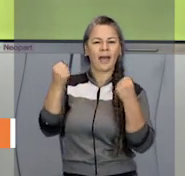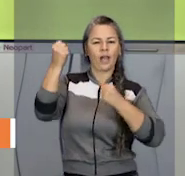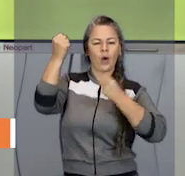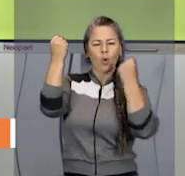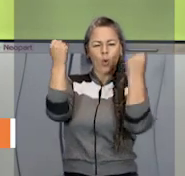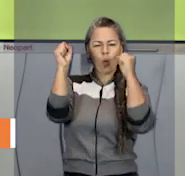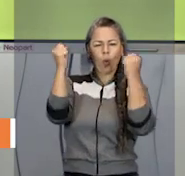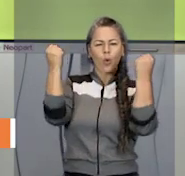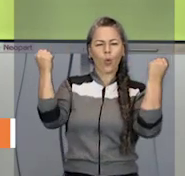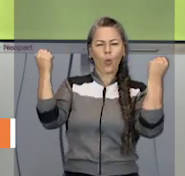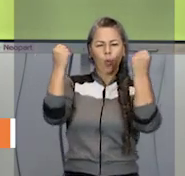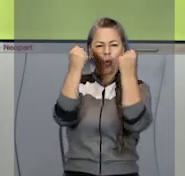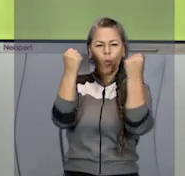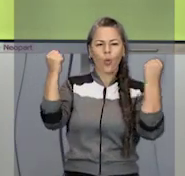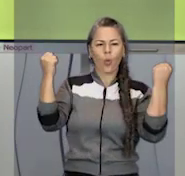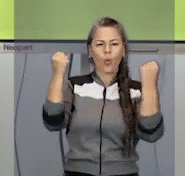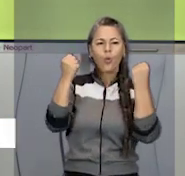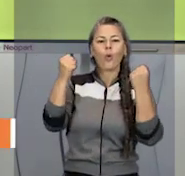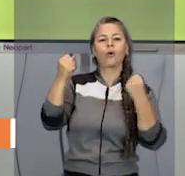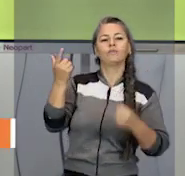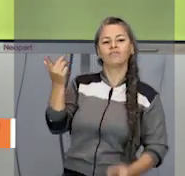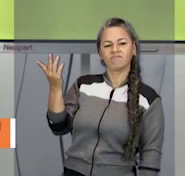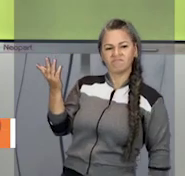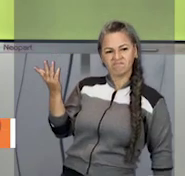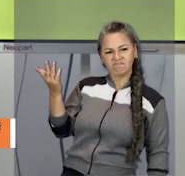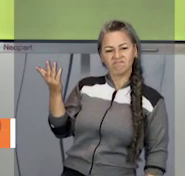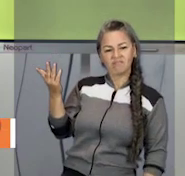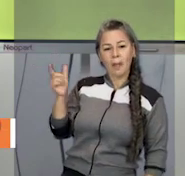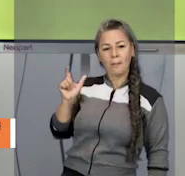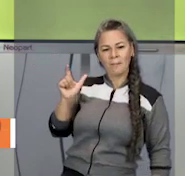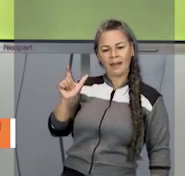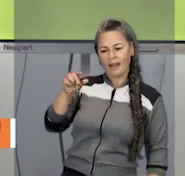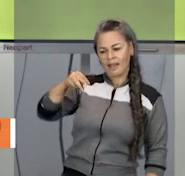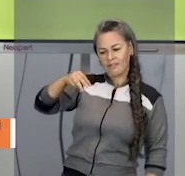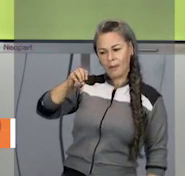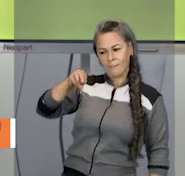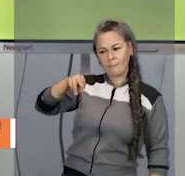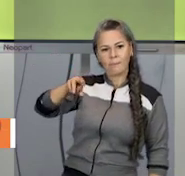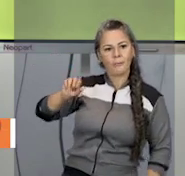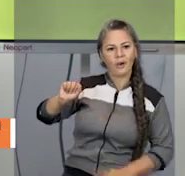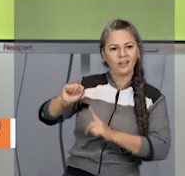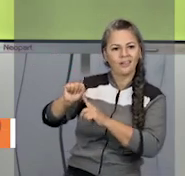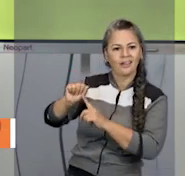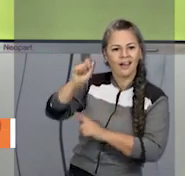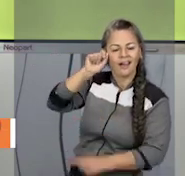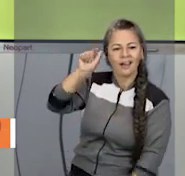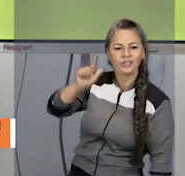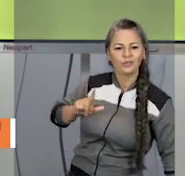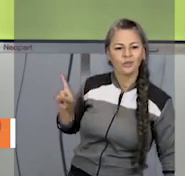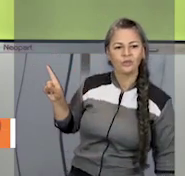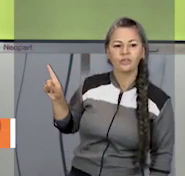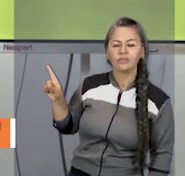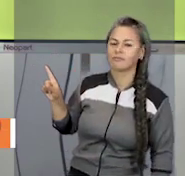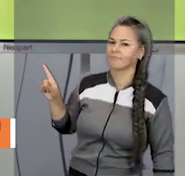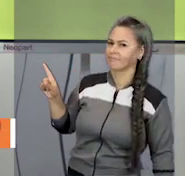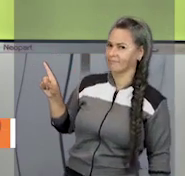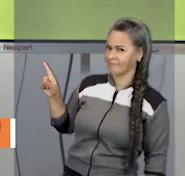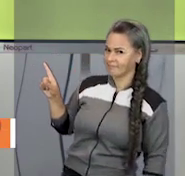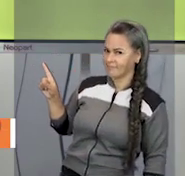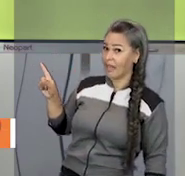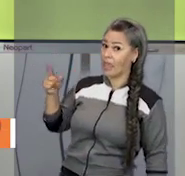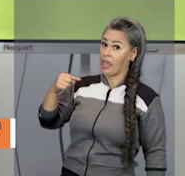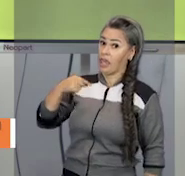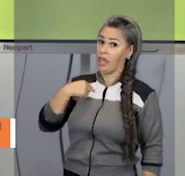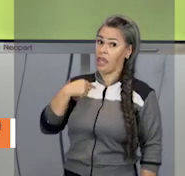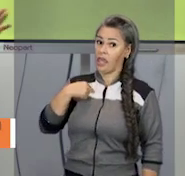aqui, amona, tá? Que é o seguinte, eu fiz uma pesquisinha e aqui é uma interpretação bem minha, que